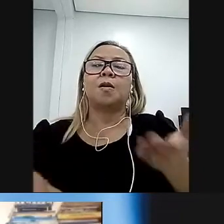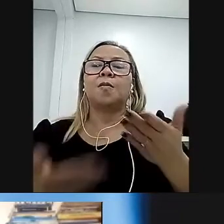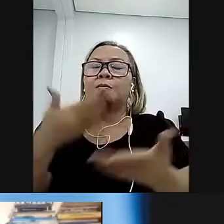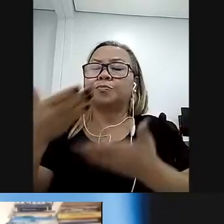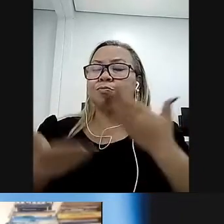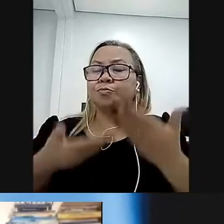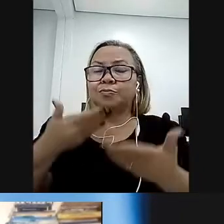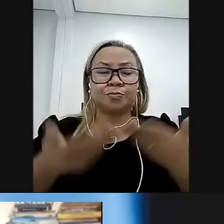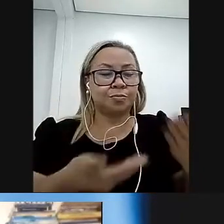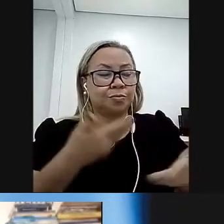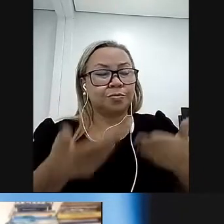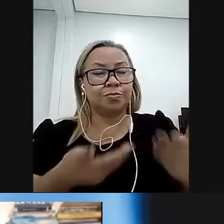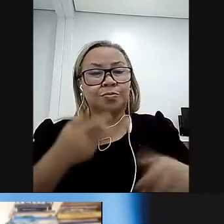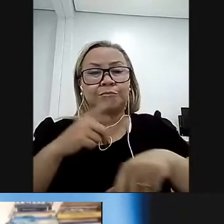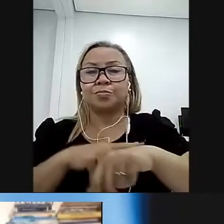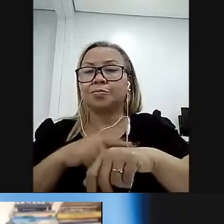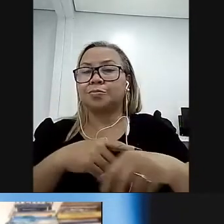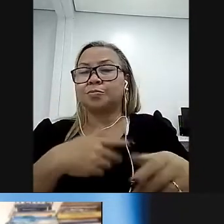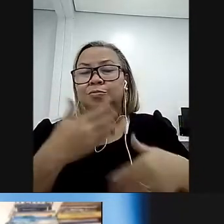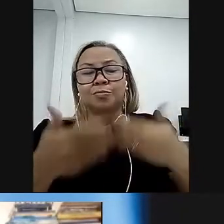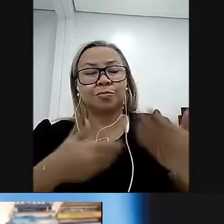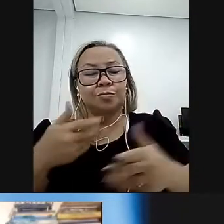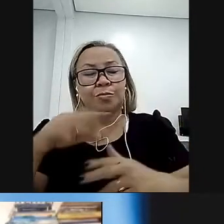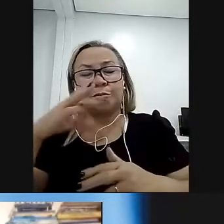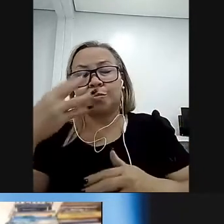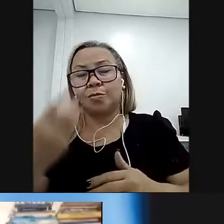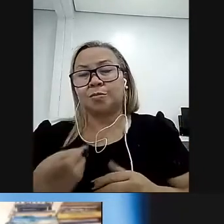o tempo inteiro com os artistas.